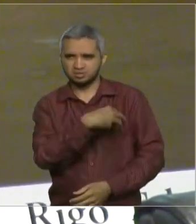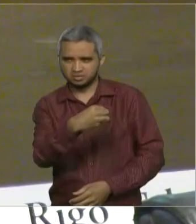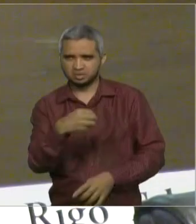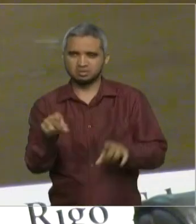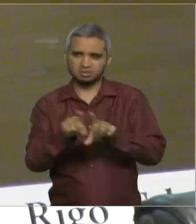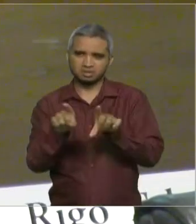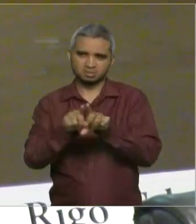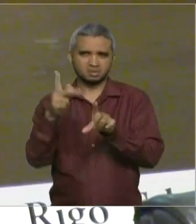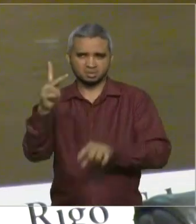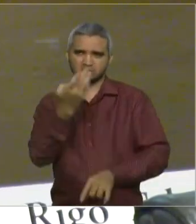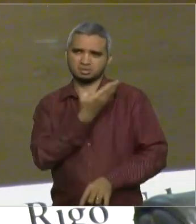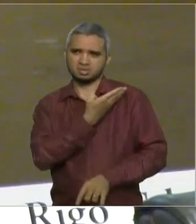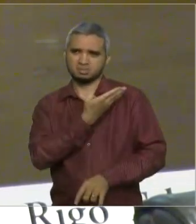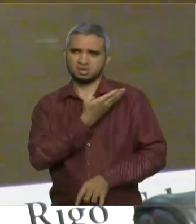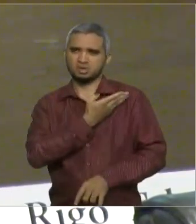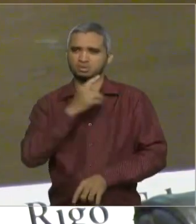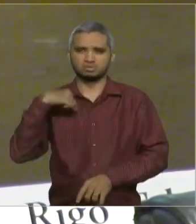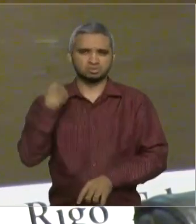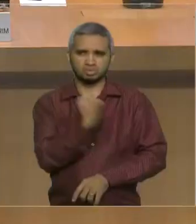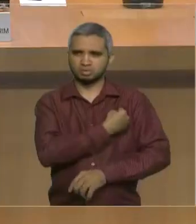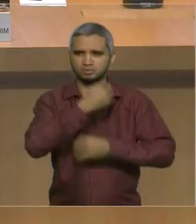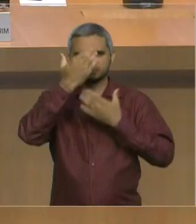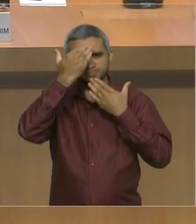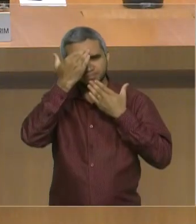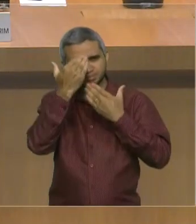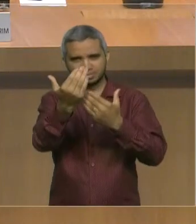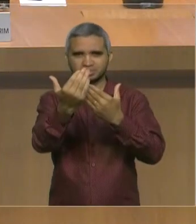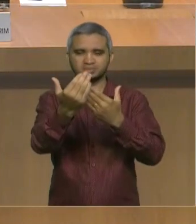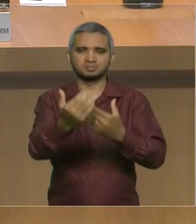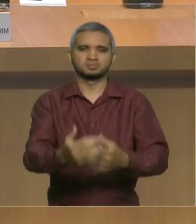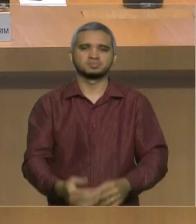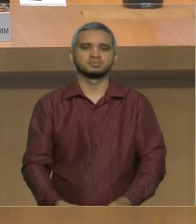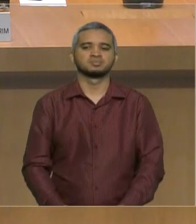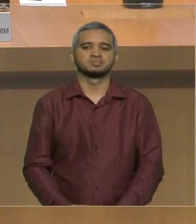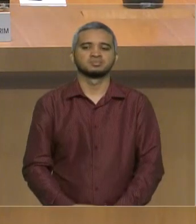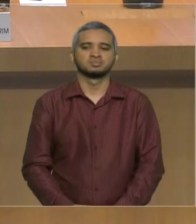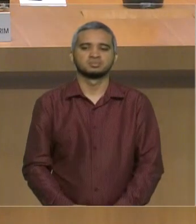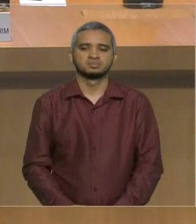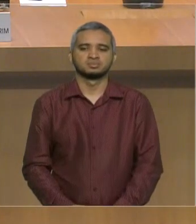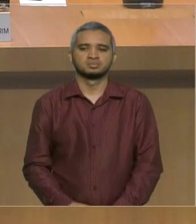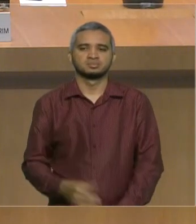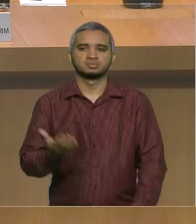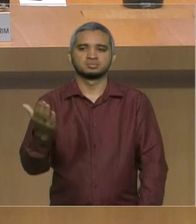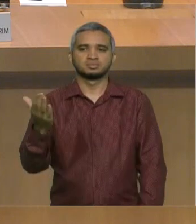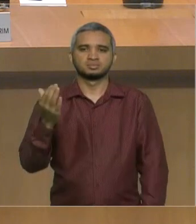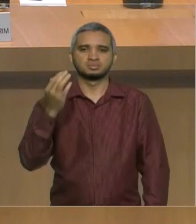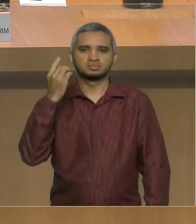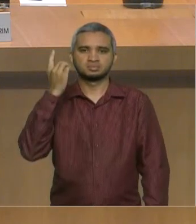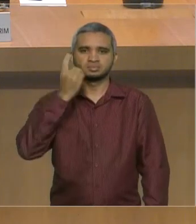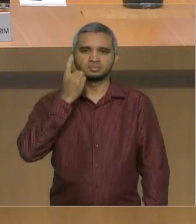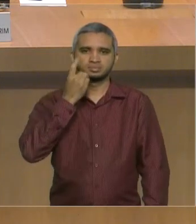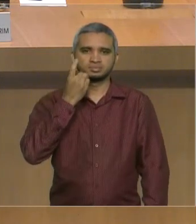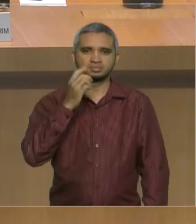amigos, e todos nós. Obrigado. Deputado Rildo. Senhor presidente, mesmo com toda a quebra regimental,